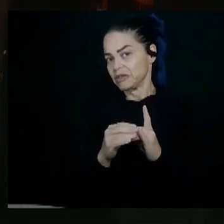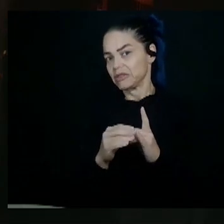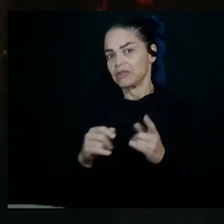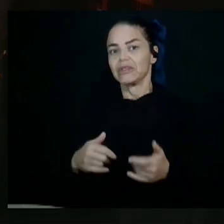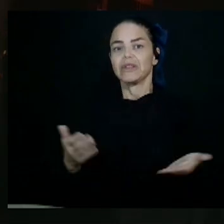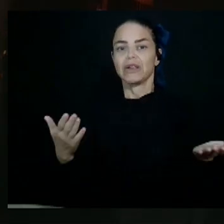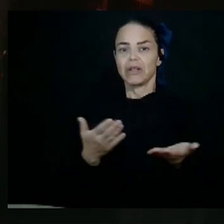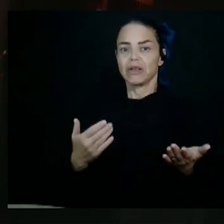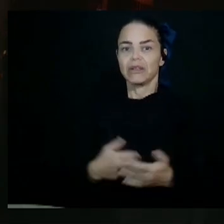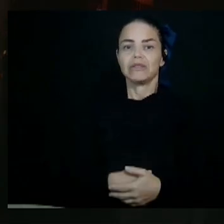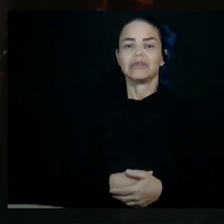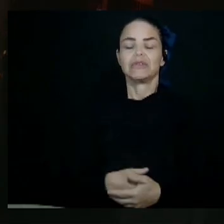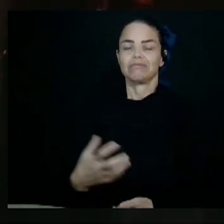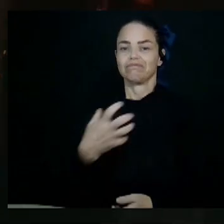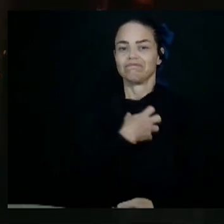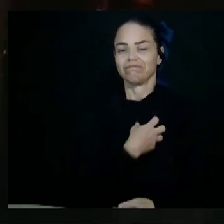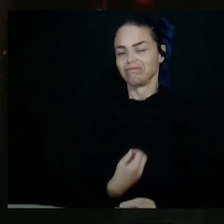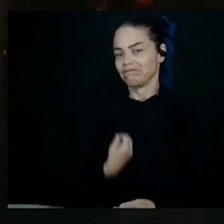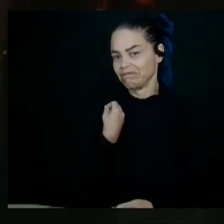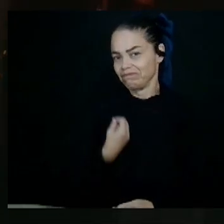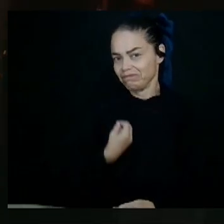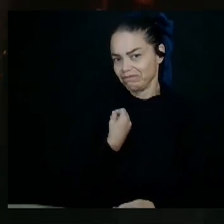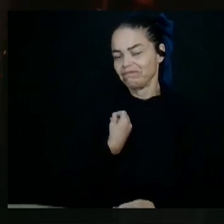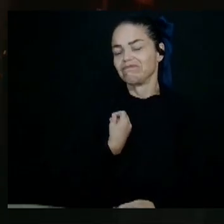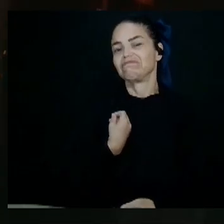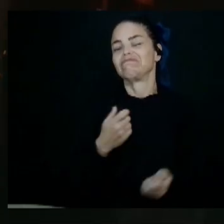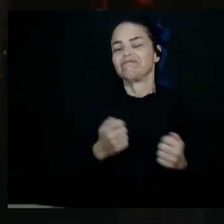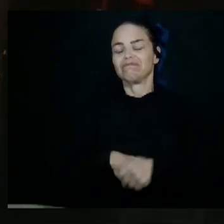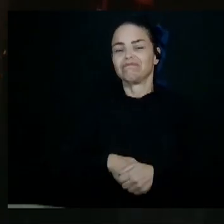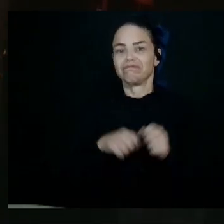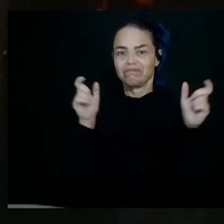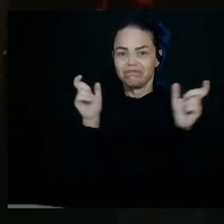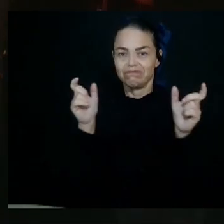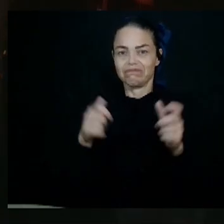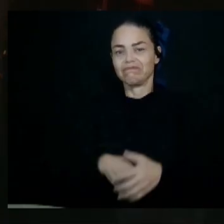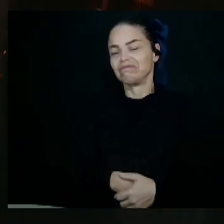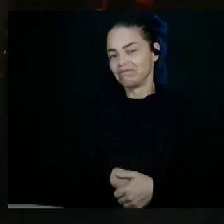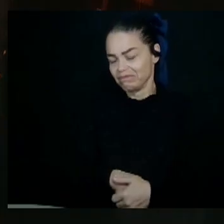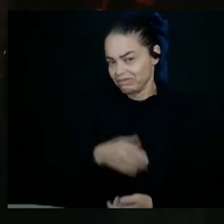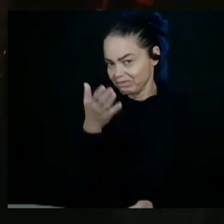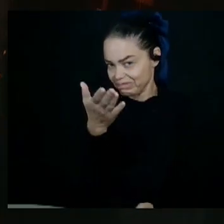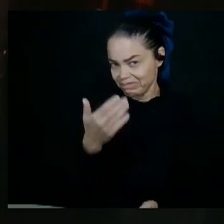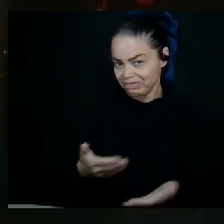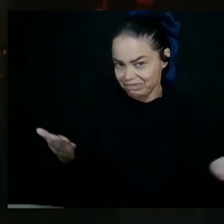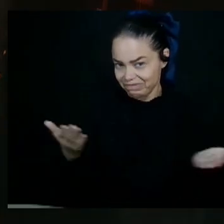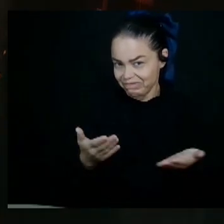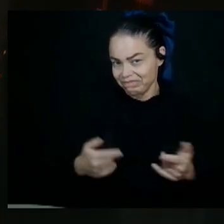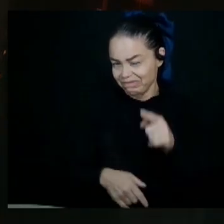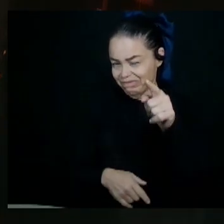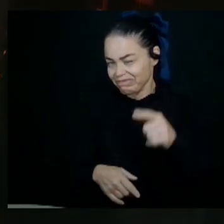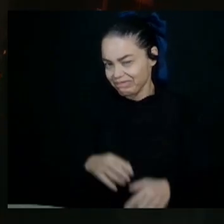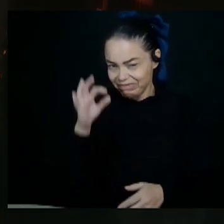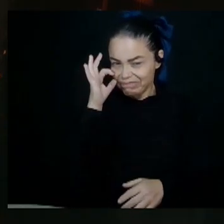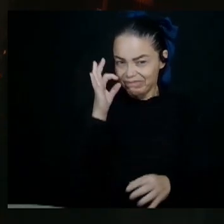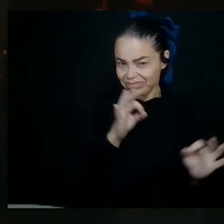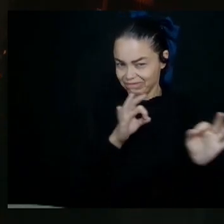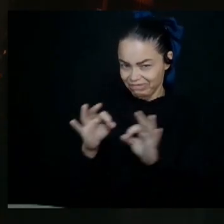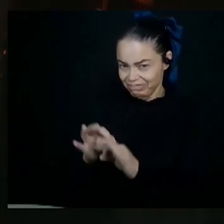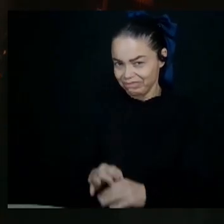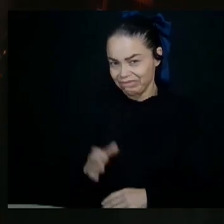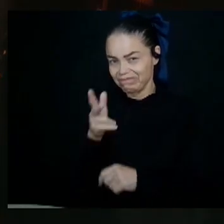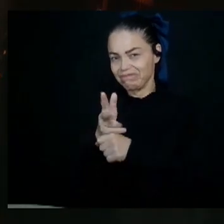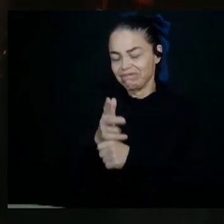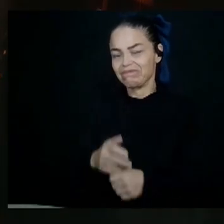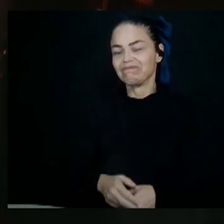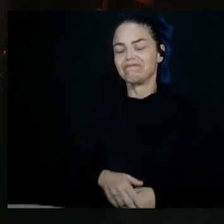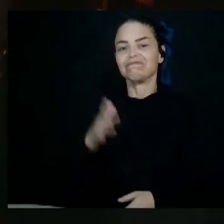um estilo de vida e que de repente pode despertar aí você nesse momento que você está assistindo o nosso Estúdio Câmara, tá bom?